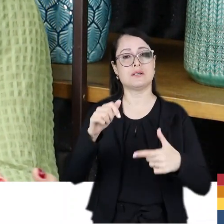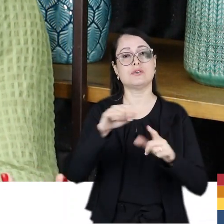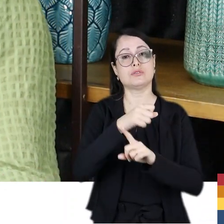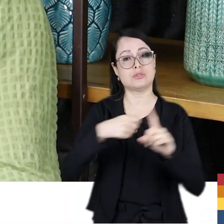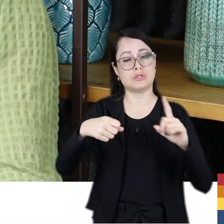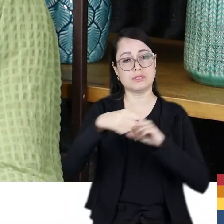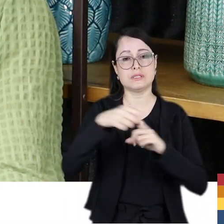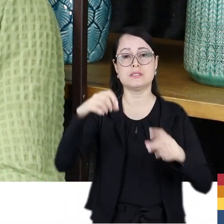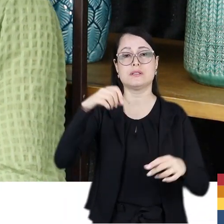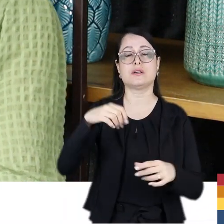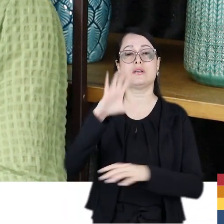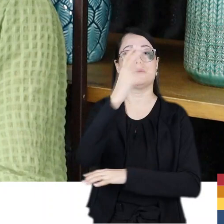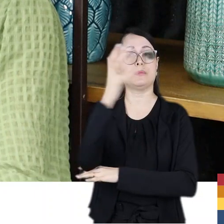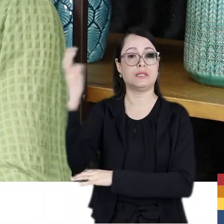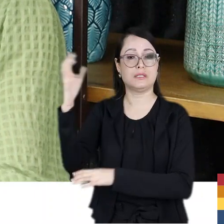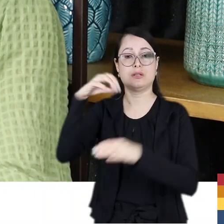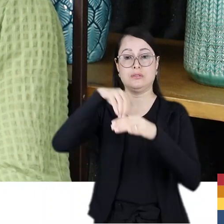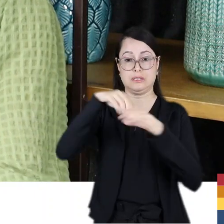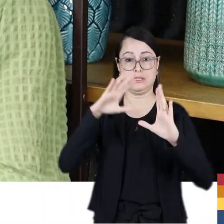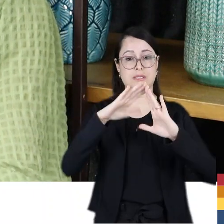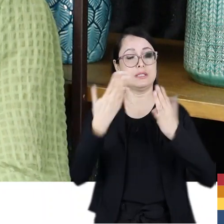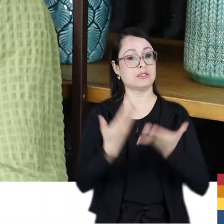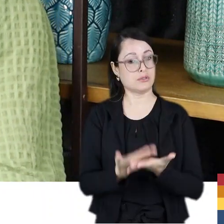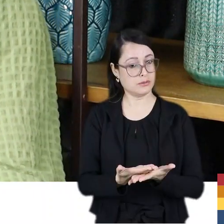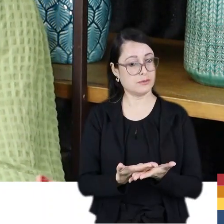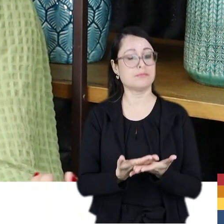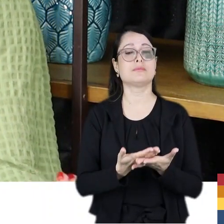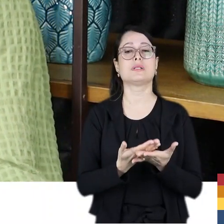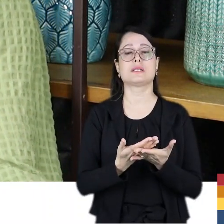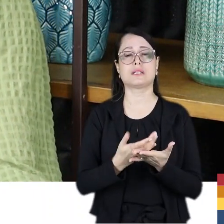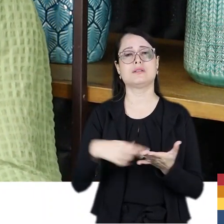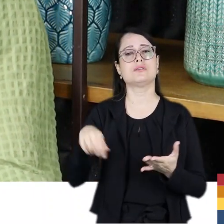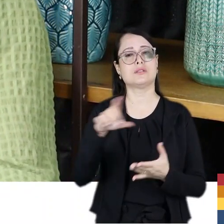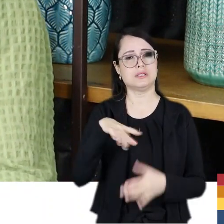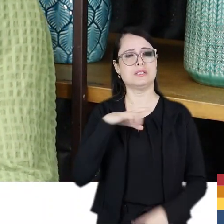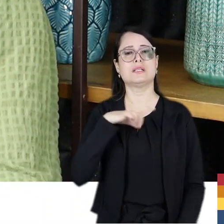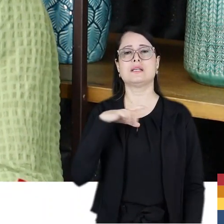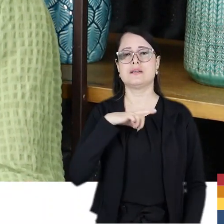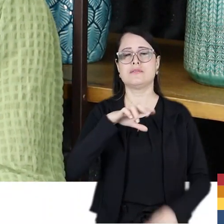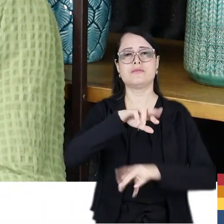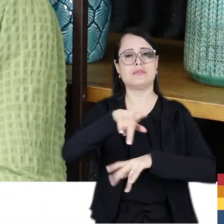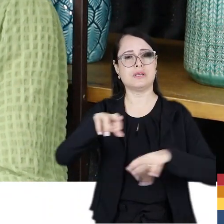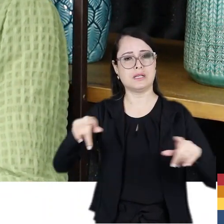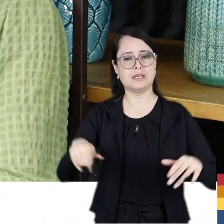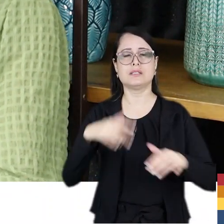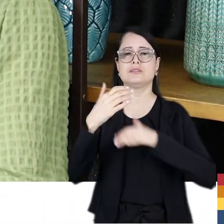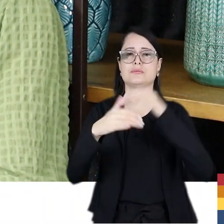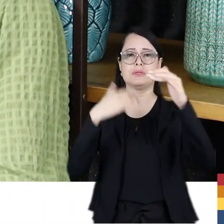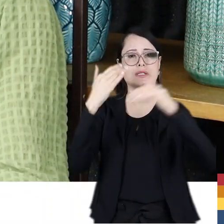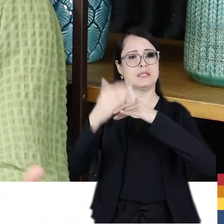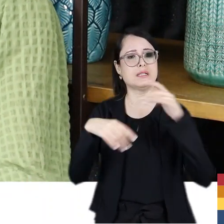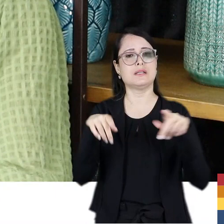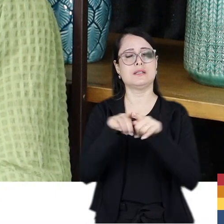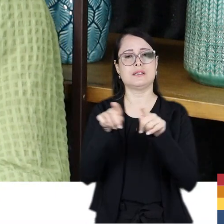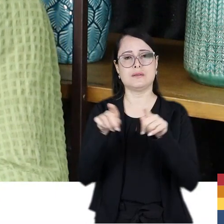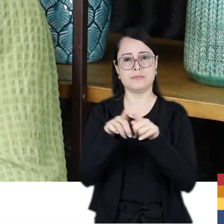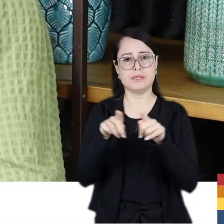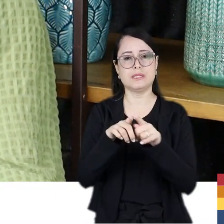escola, como a gente já prevê, já tem muitas hortas em desenvolvimento, projetos de reciclagem, né?